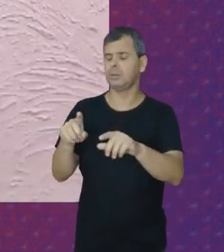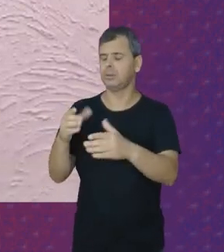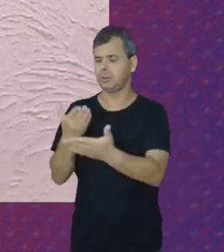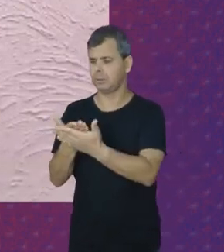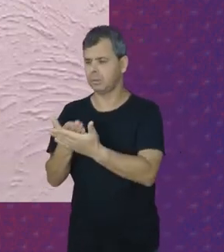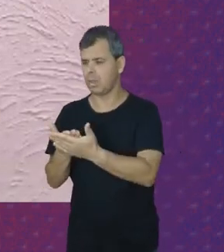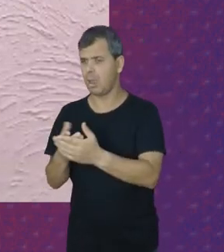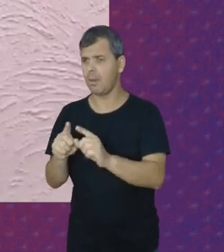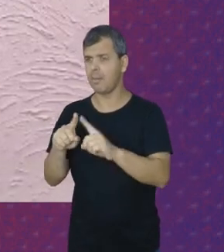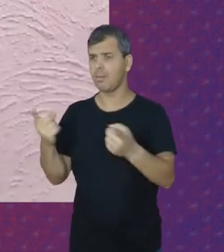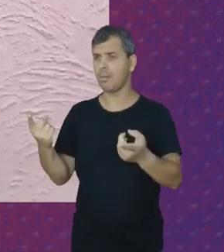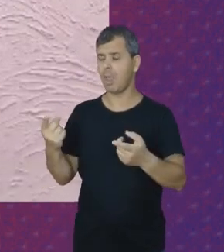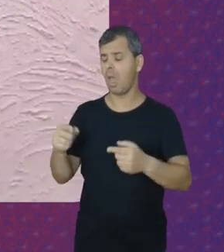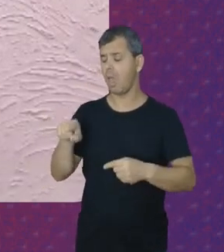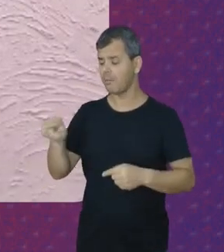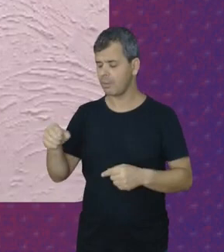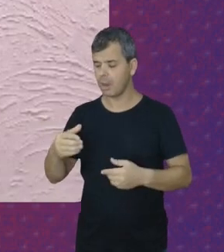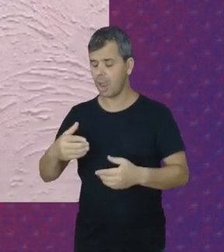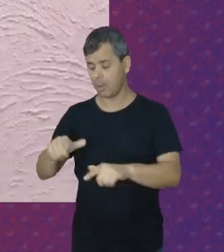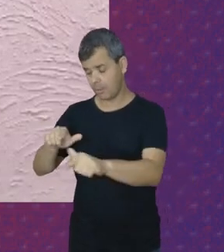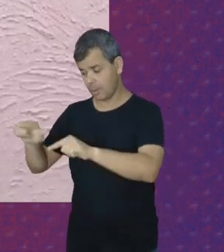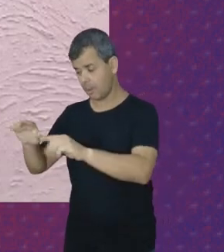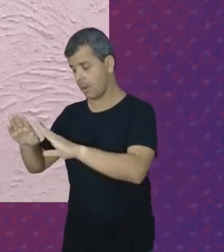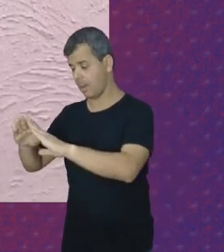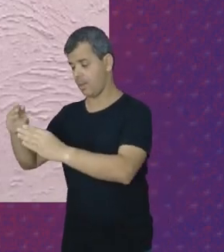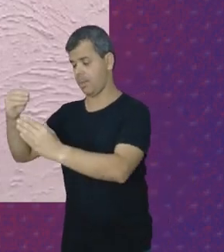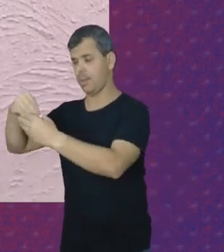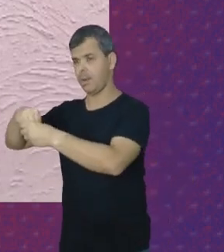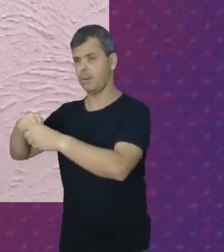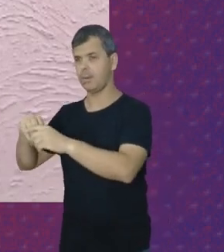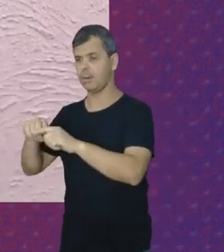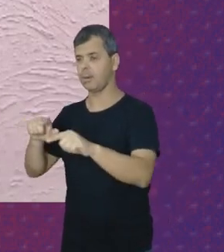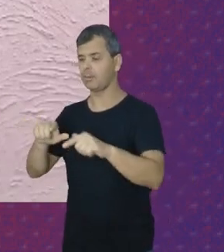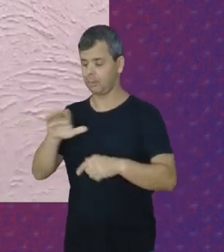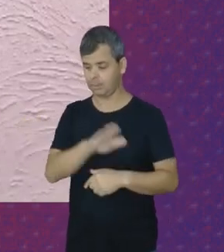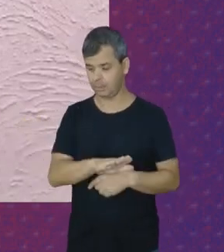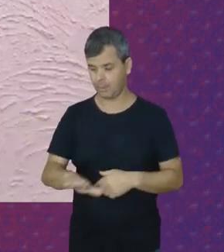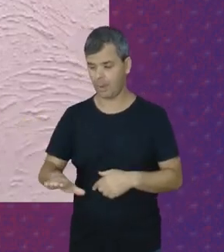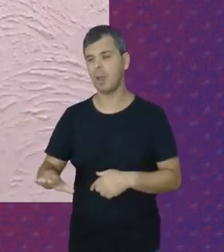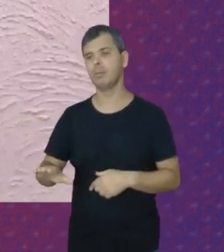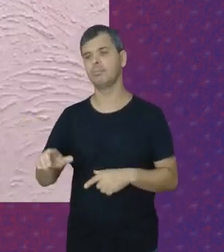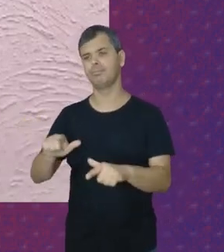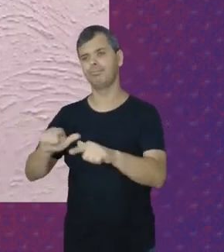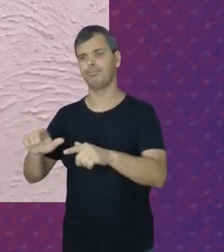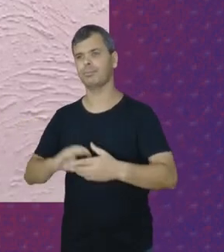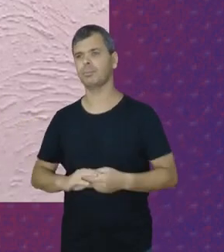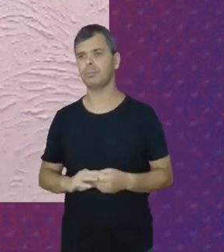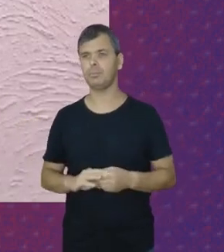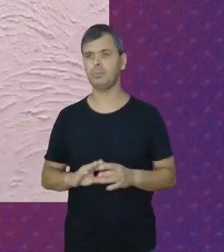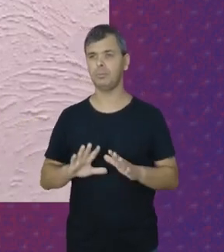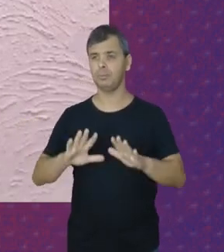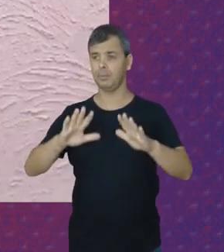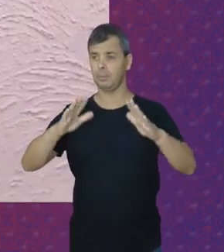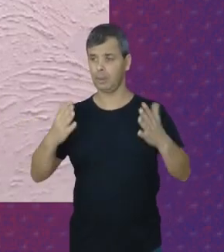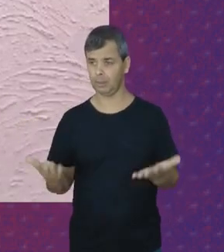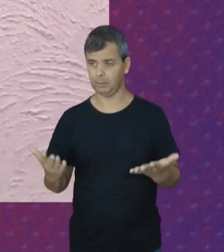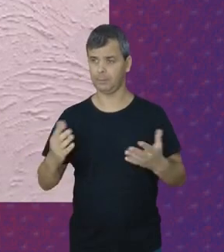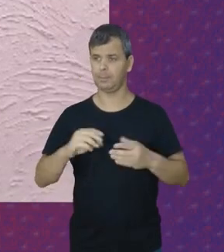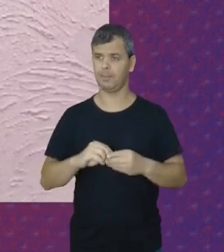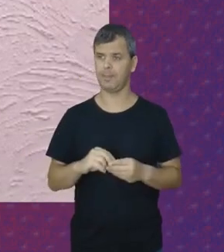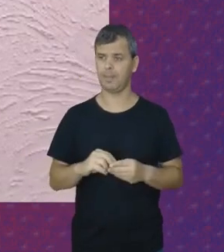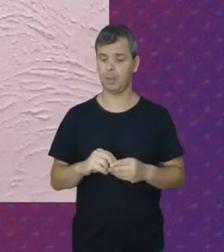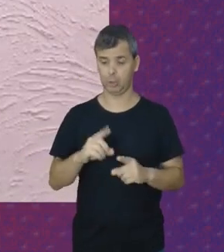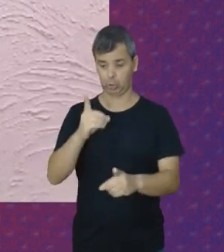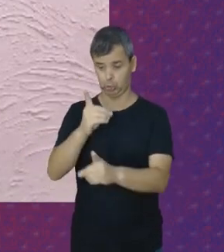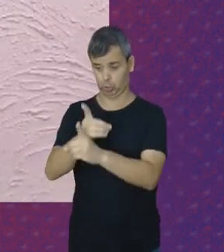E ela termina virando uma trabalhadora doméstica no trabalho infantil. quando é